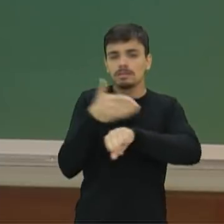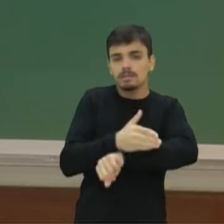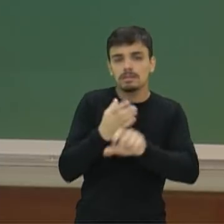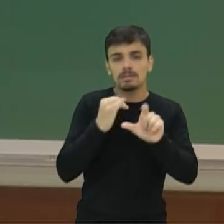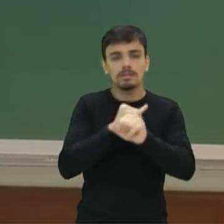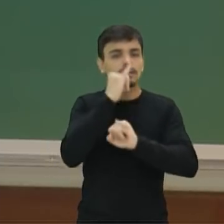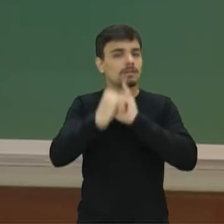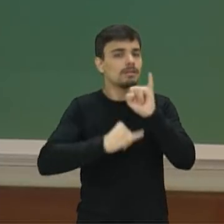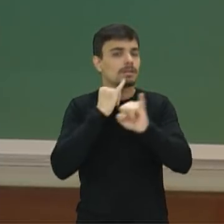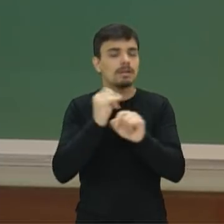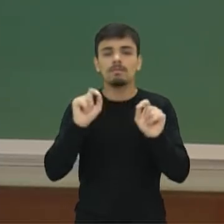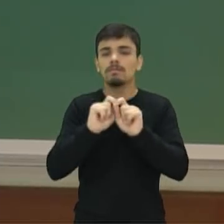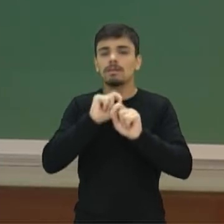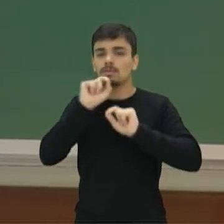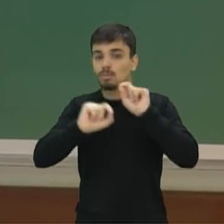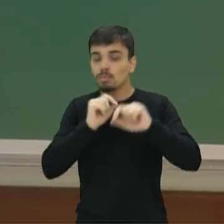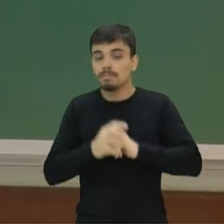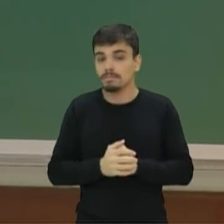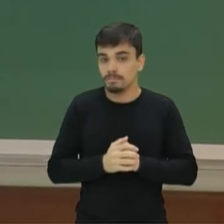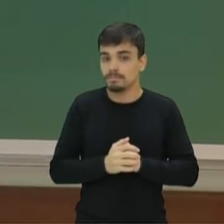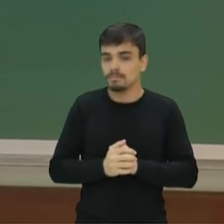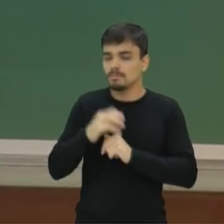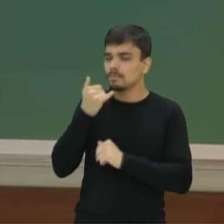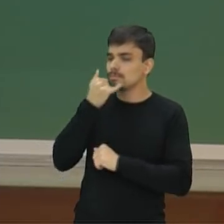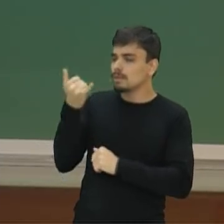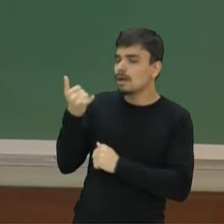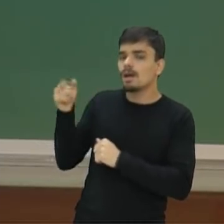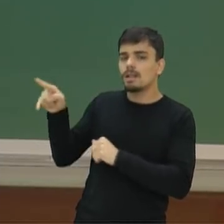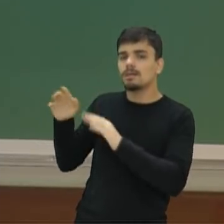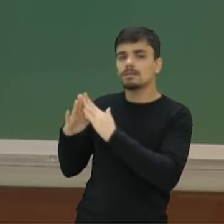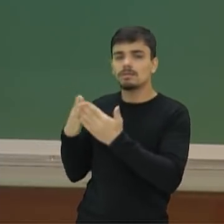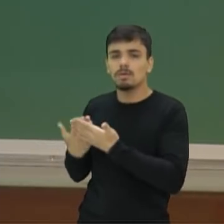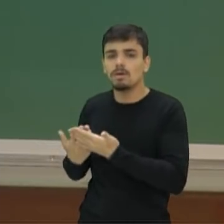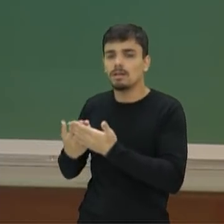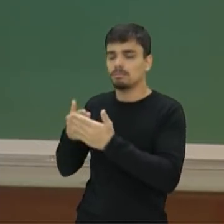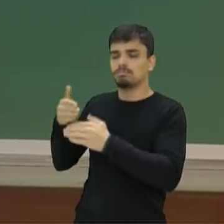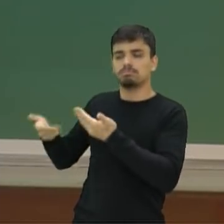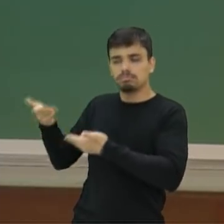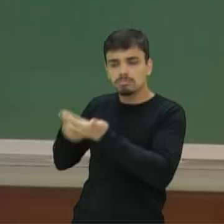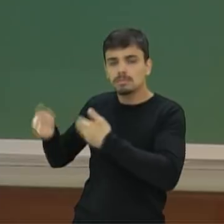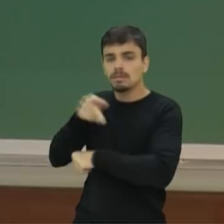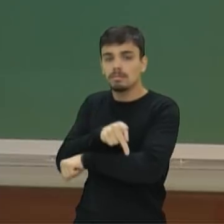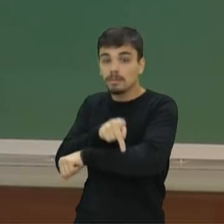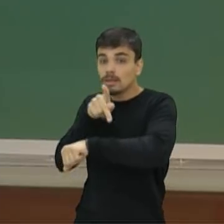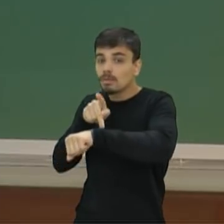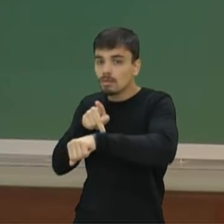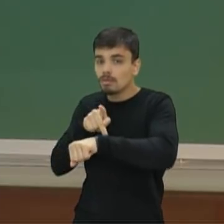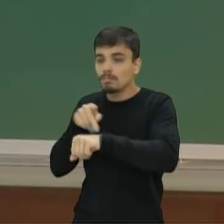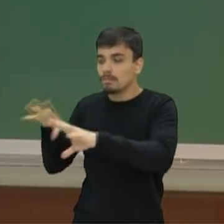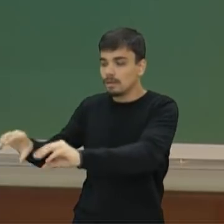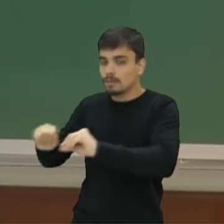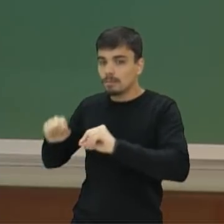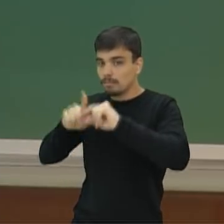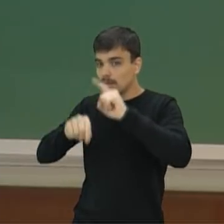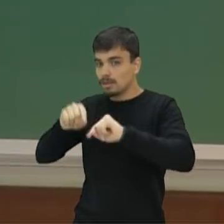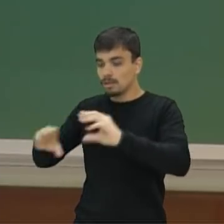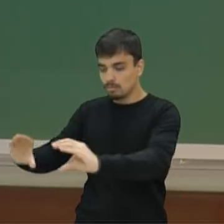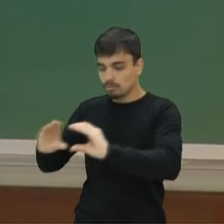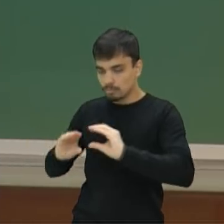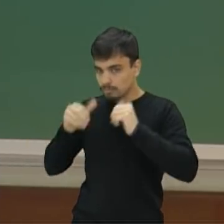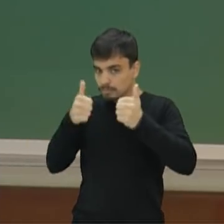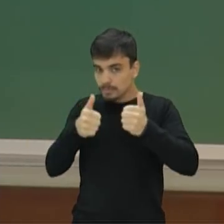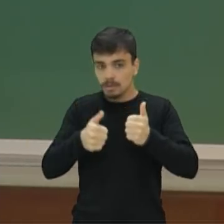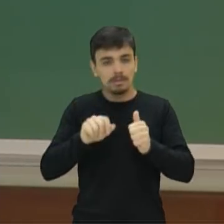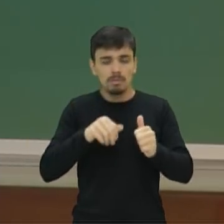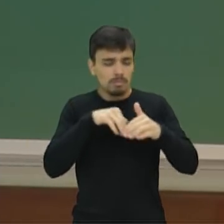internet, o que você tem que fazer? Você tem que ligar na tua escola, conversar com a pedagoga para você pegar o material impresso, beleza? Não deixe as